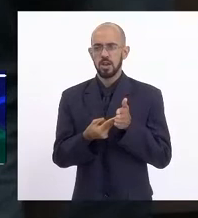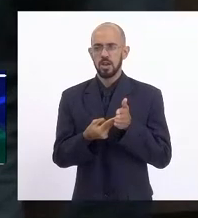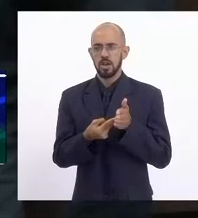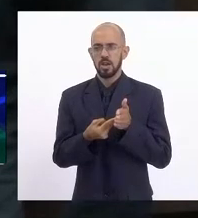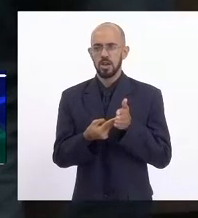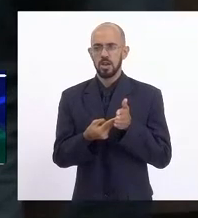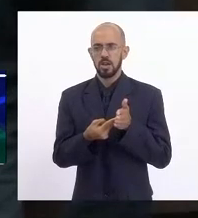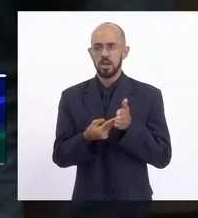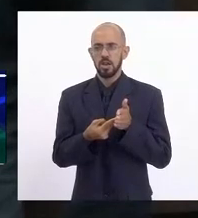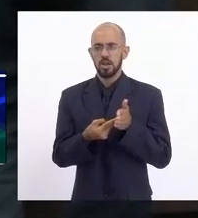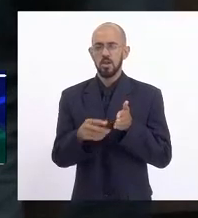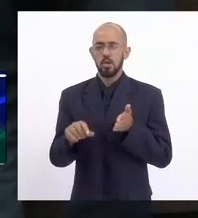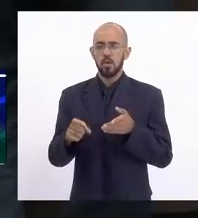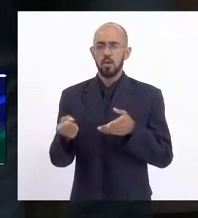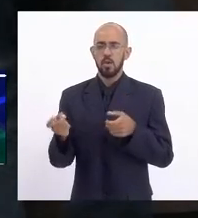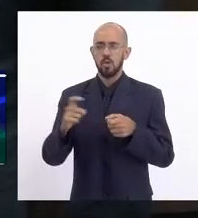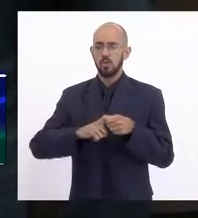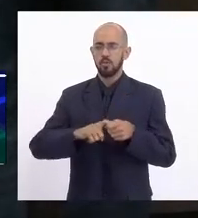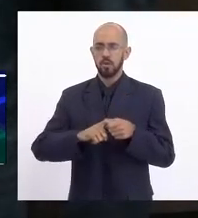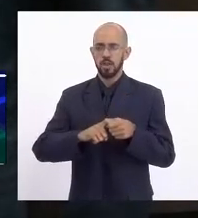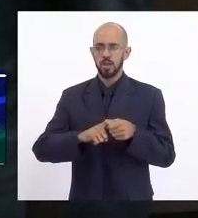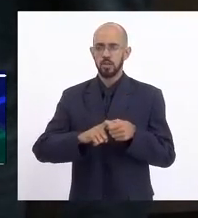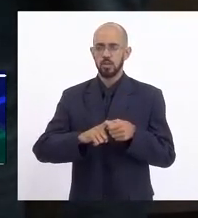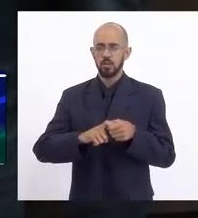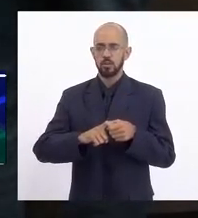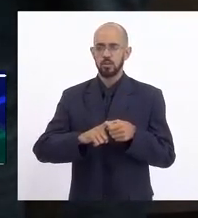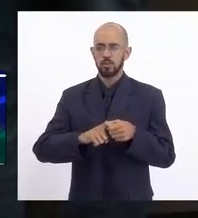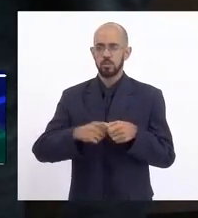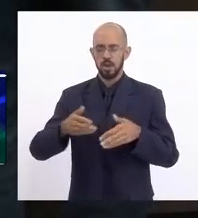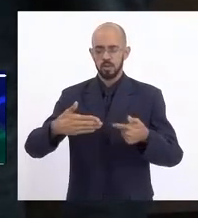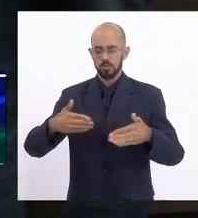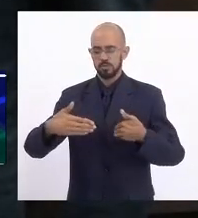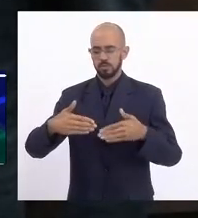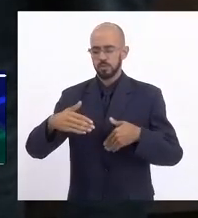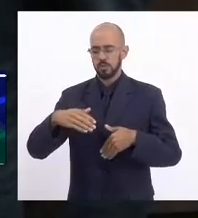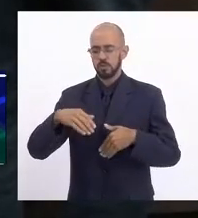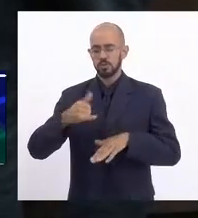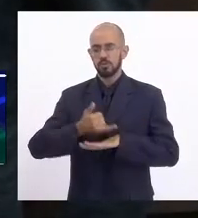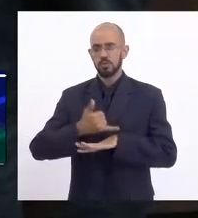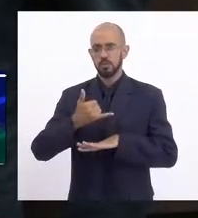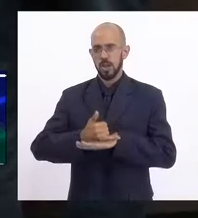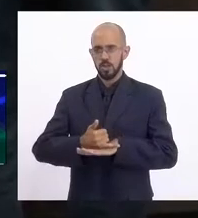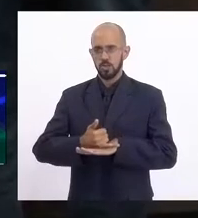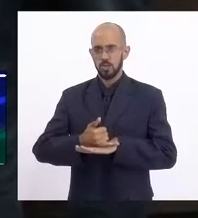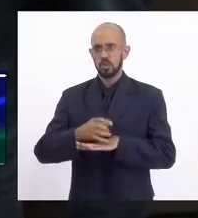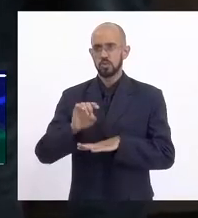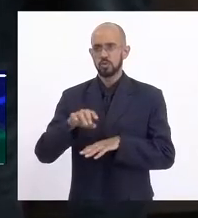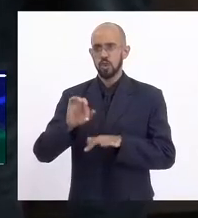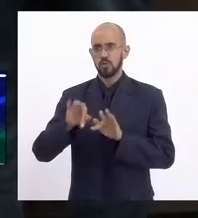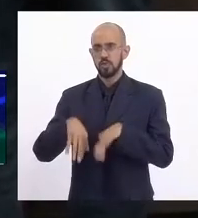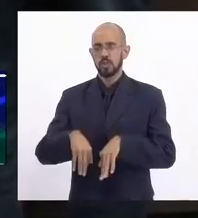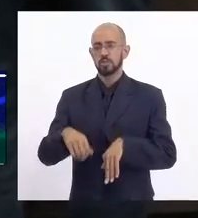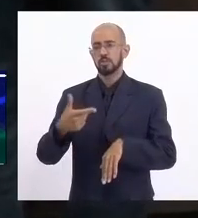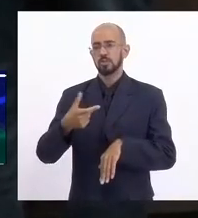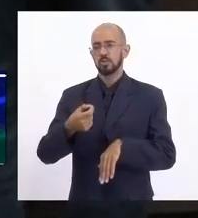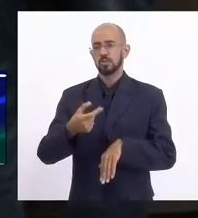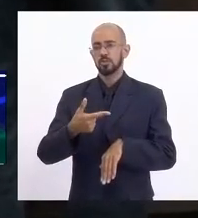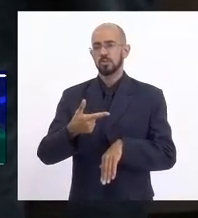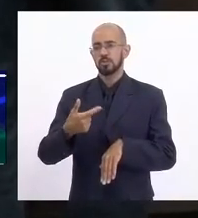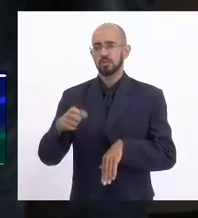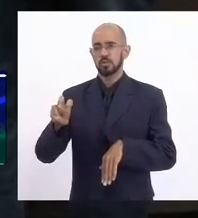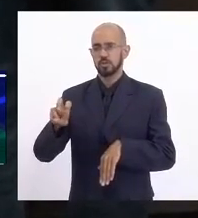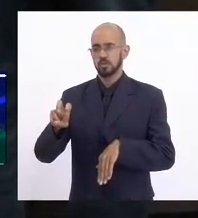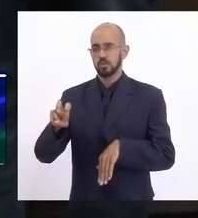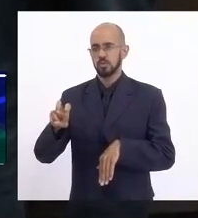um convênio para siderúrgicas, que só acaba em 2025.